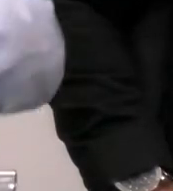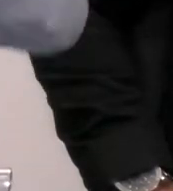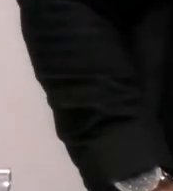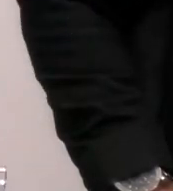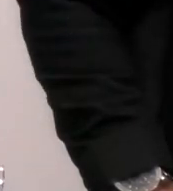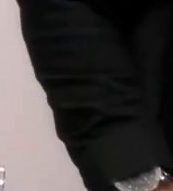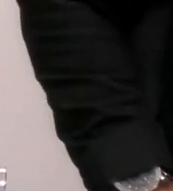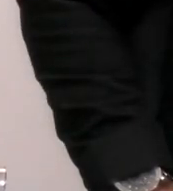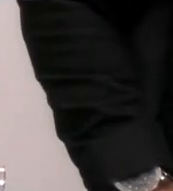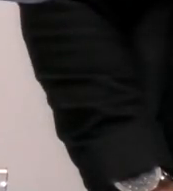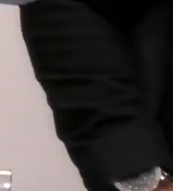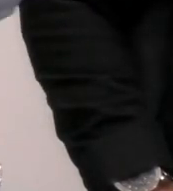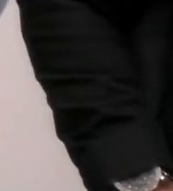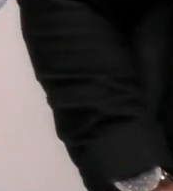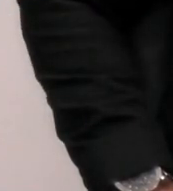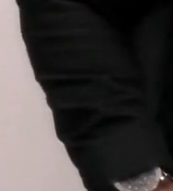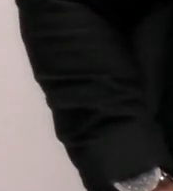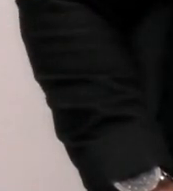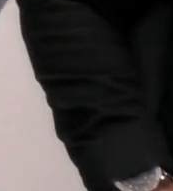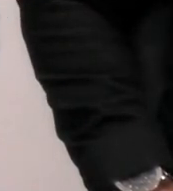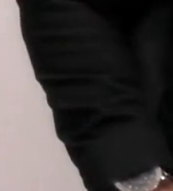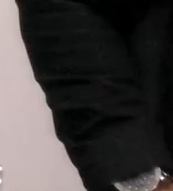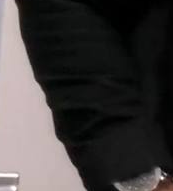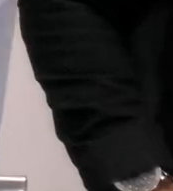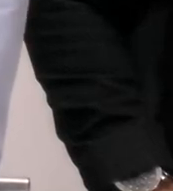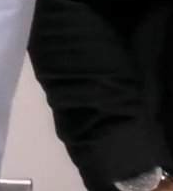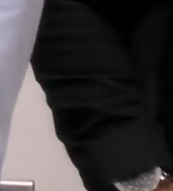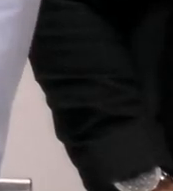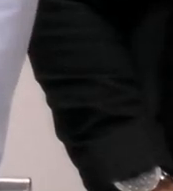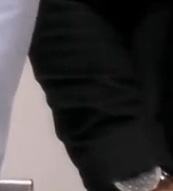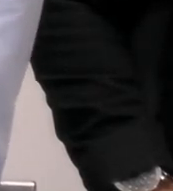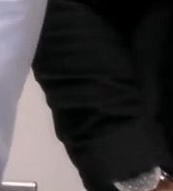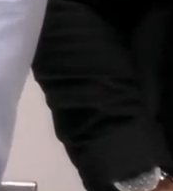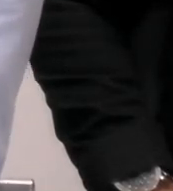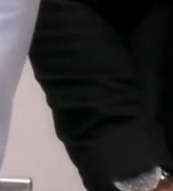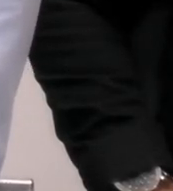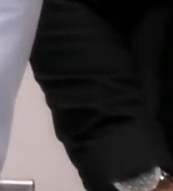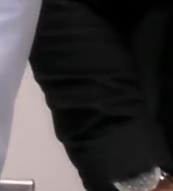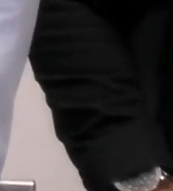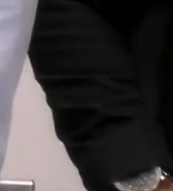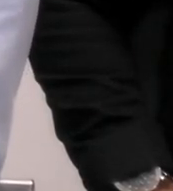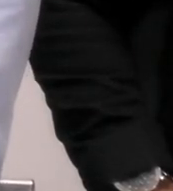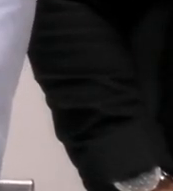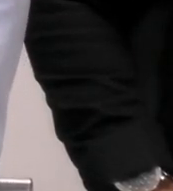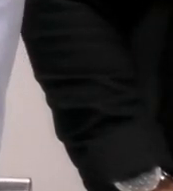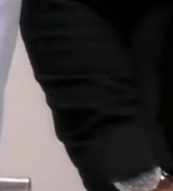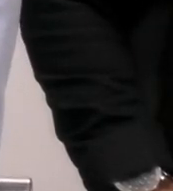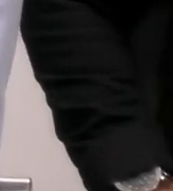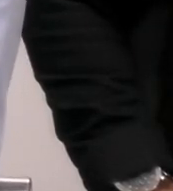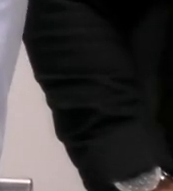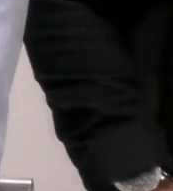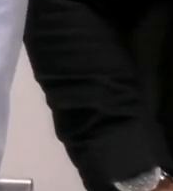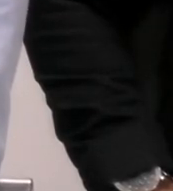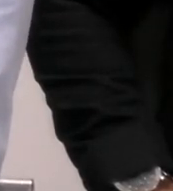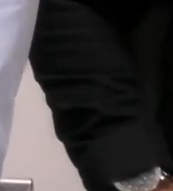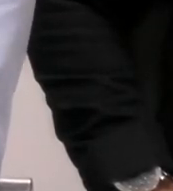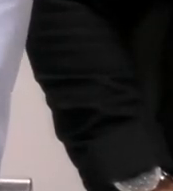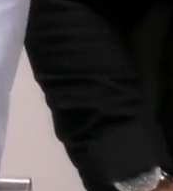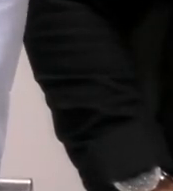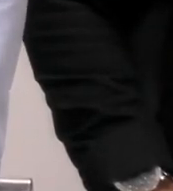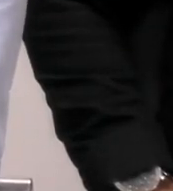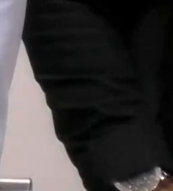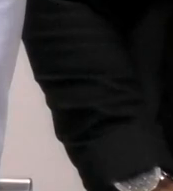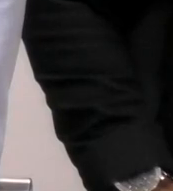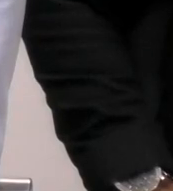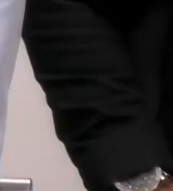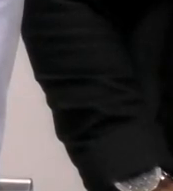anistia que falam exatamente do reforço da prevenção e poderíamos, através de subemendas, ir mais